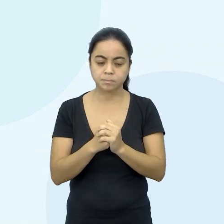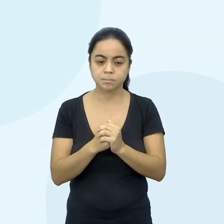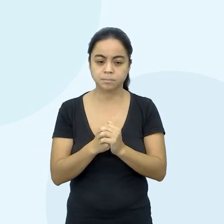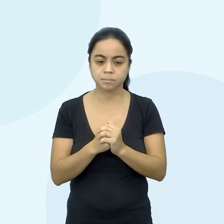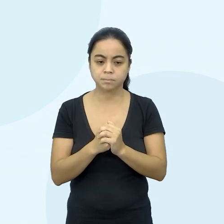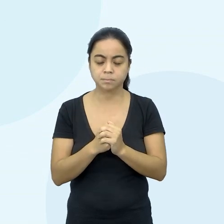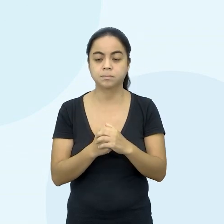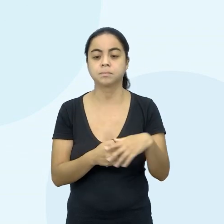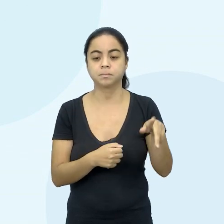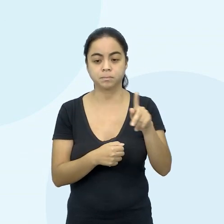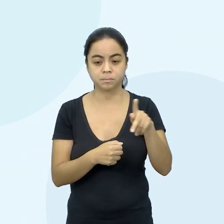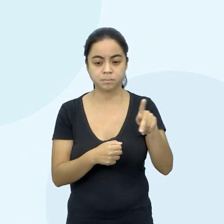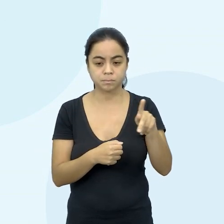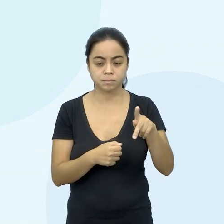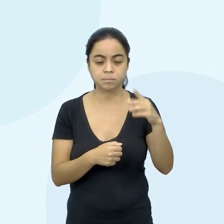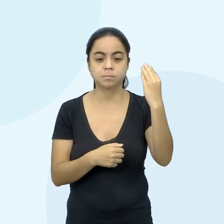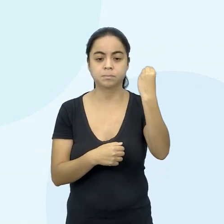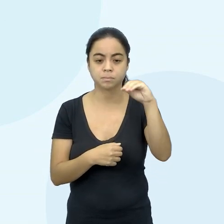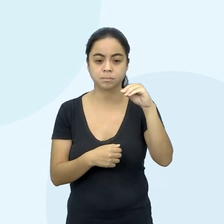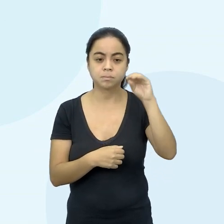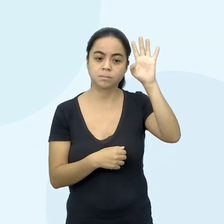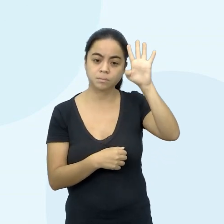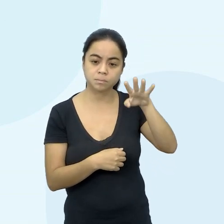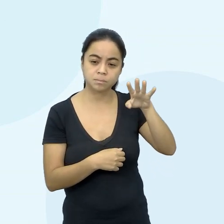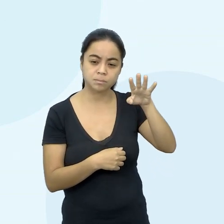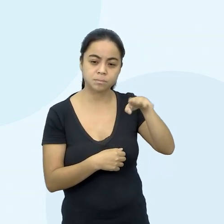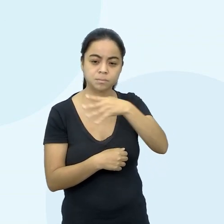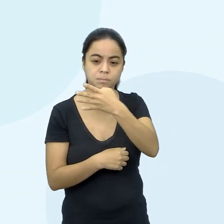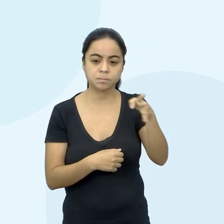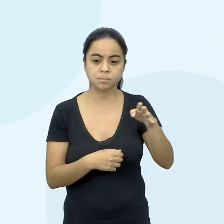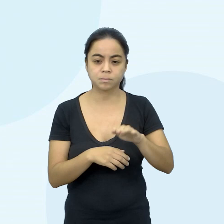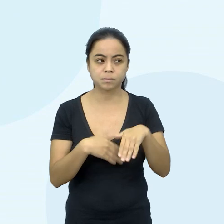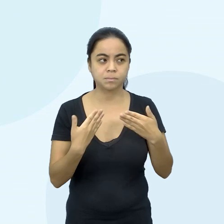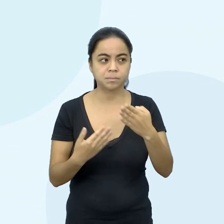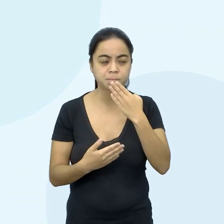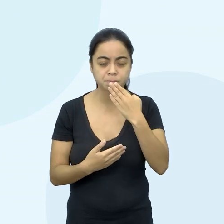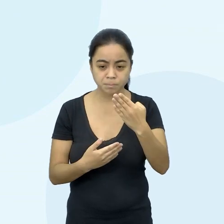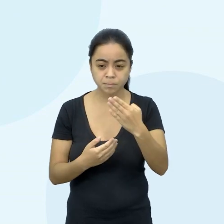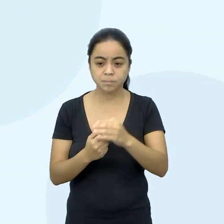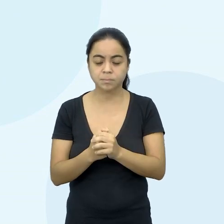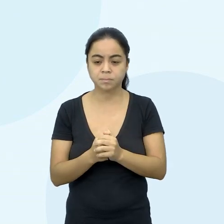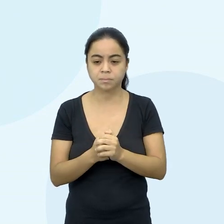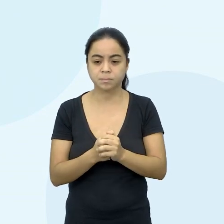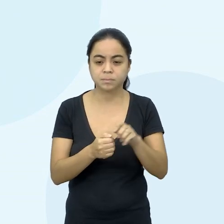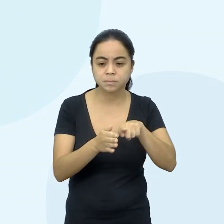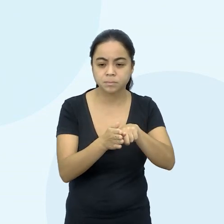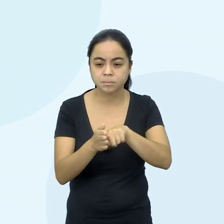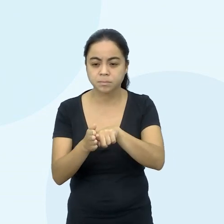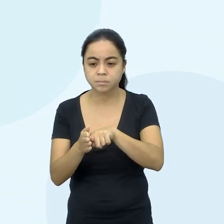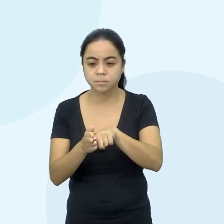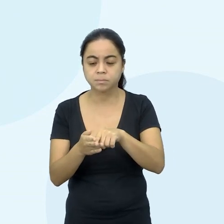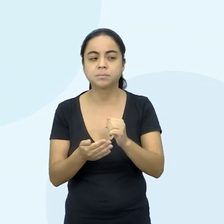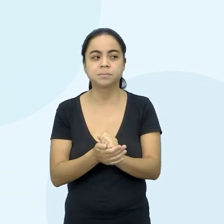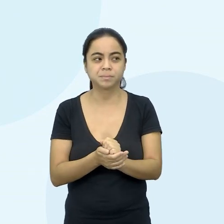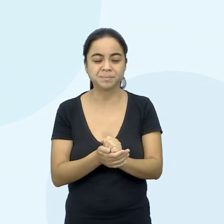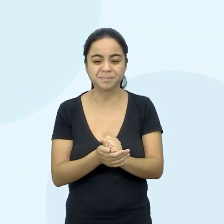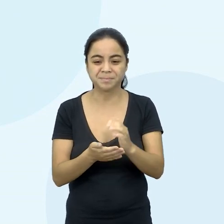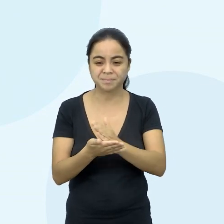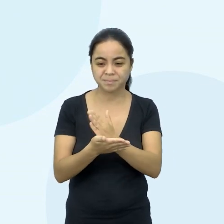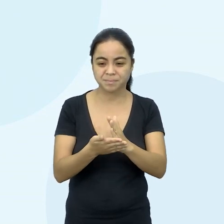do professor lá, põe essa tabela na lousa e pede para eles buscarem. Mas aí alguns estudantes podem pegar